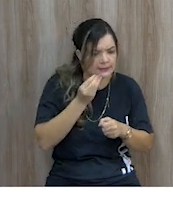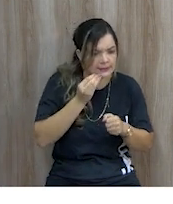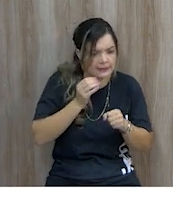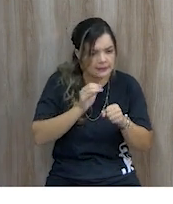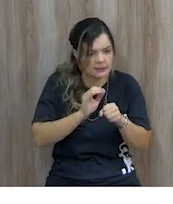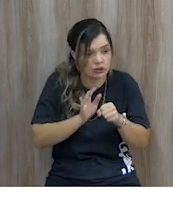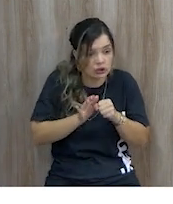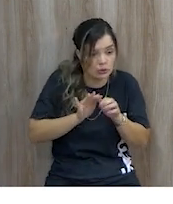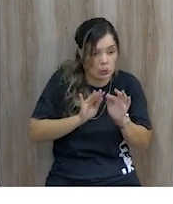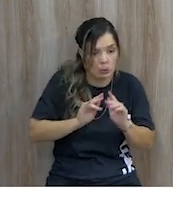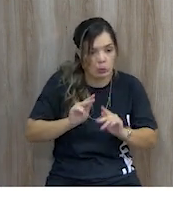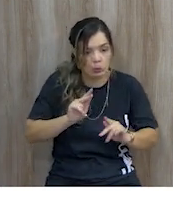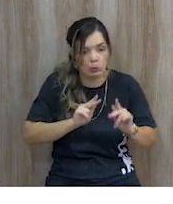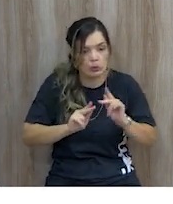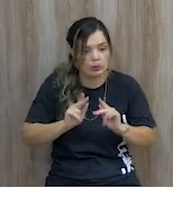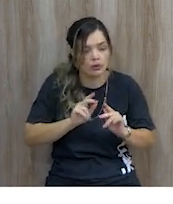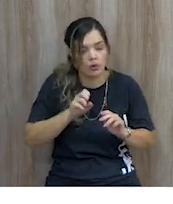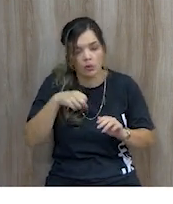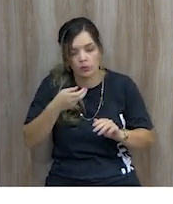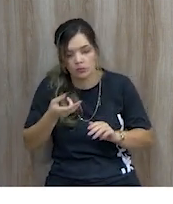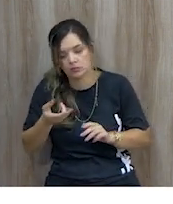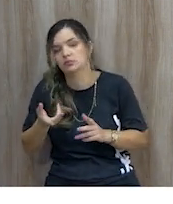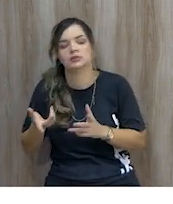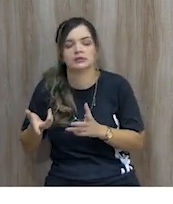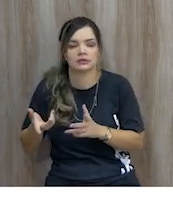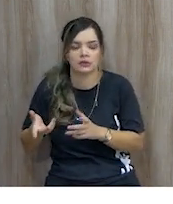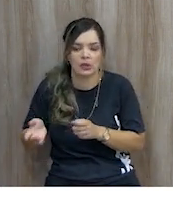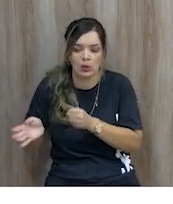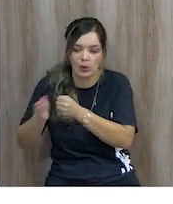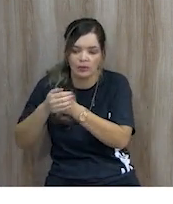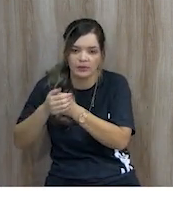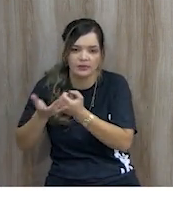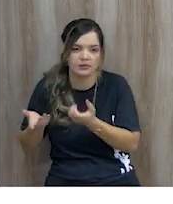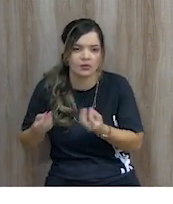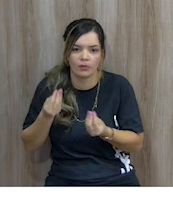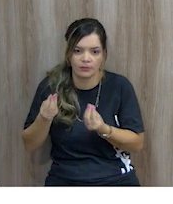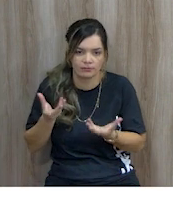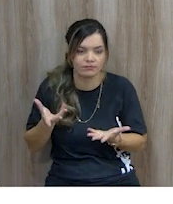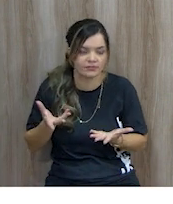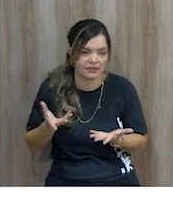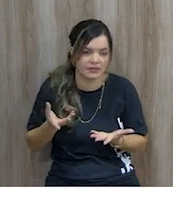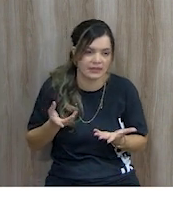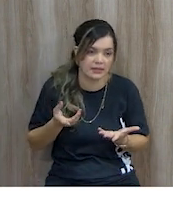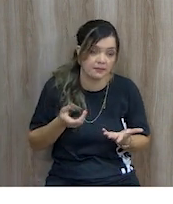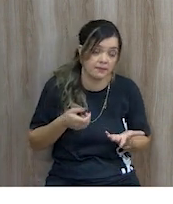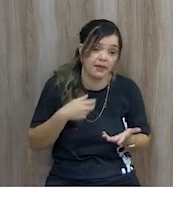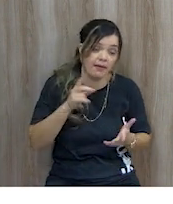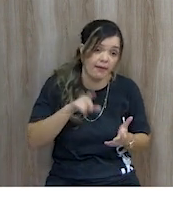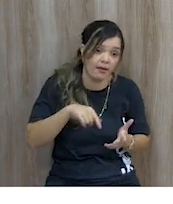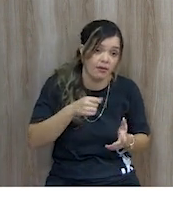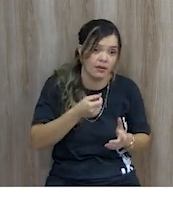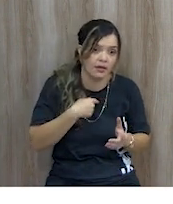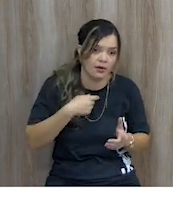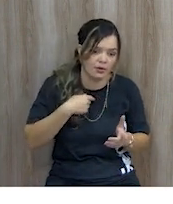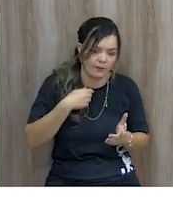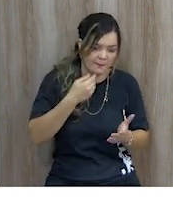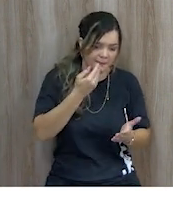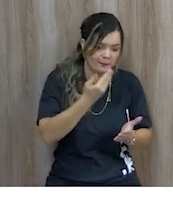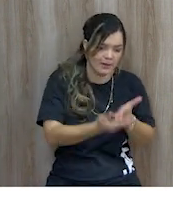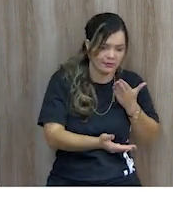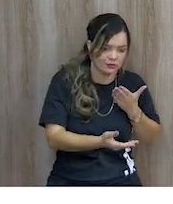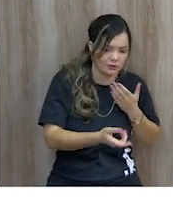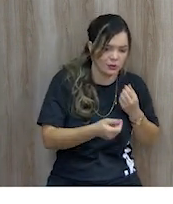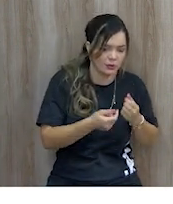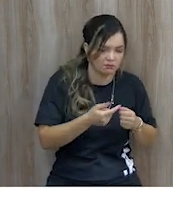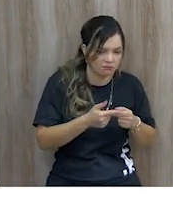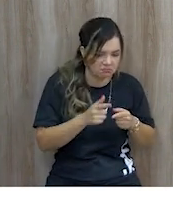perda mineral é onde a gente vai restaurar. E onde a gente tem raiz exposta é onde a gente vai recobrir,